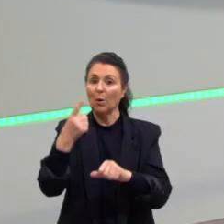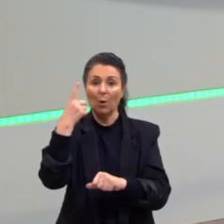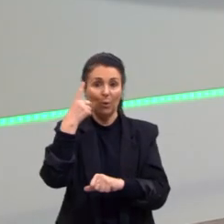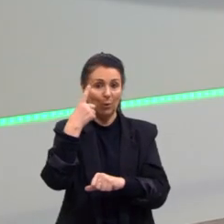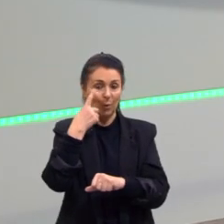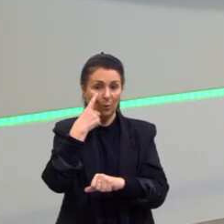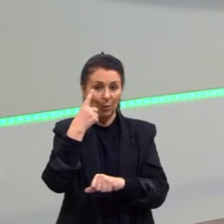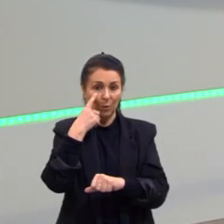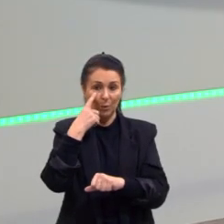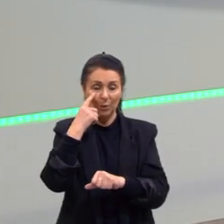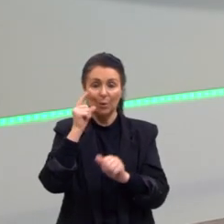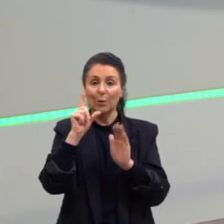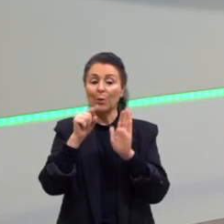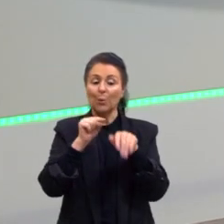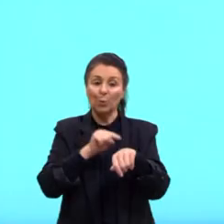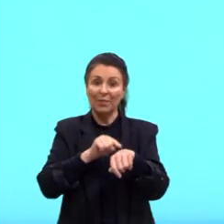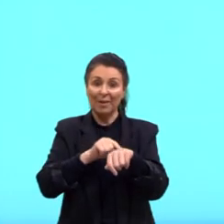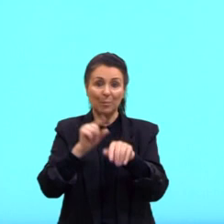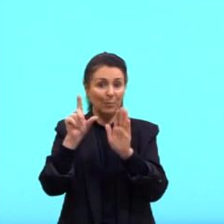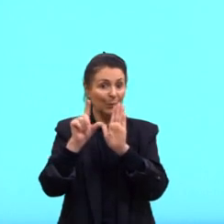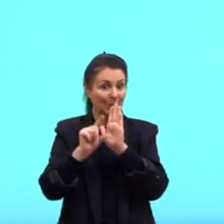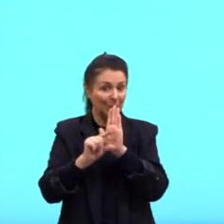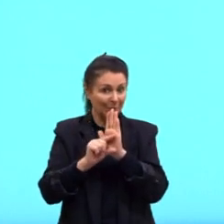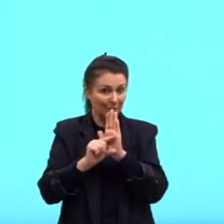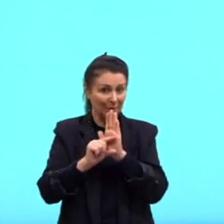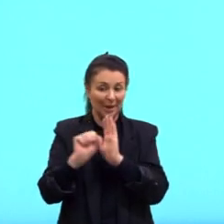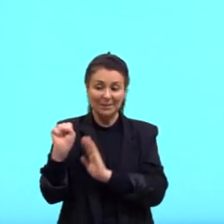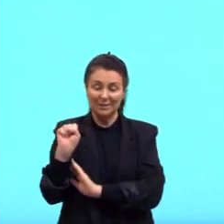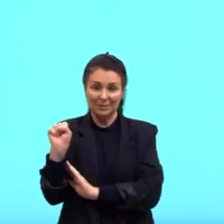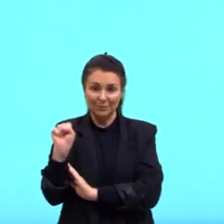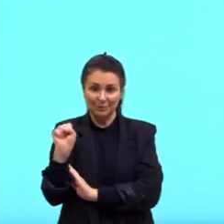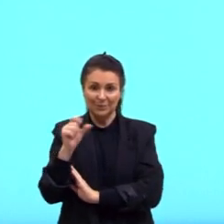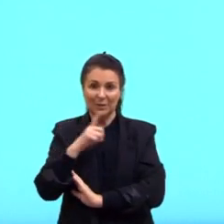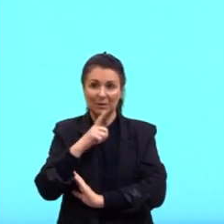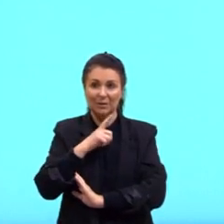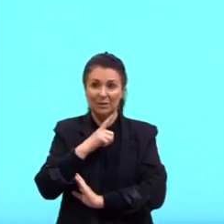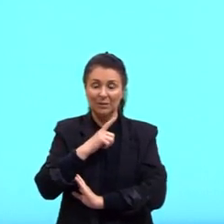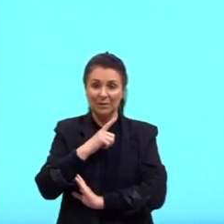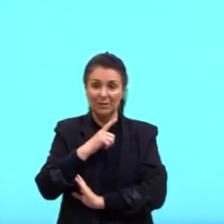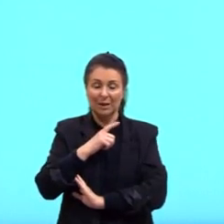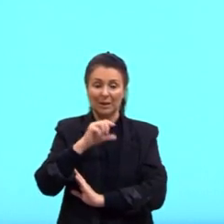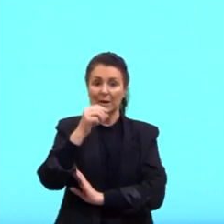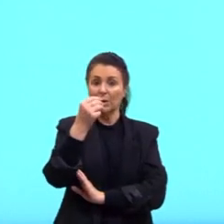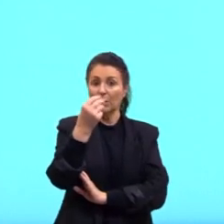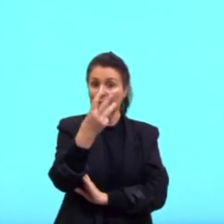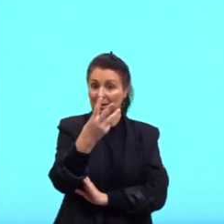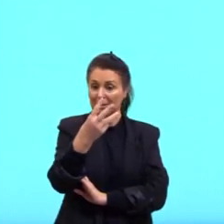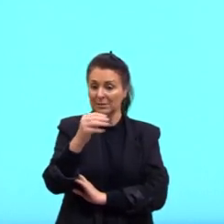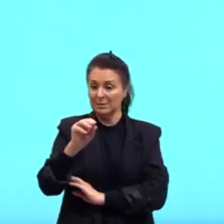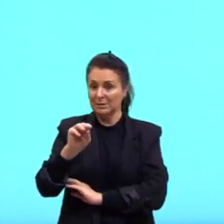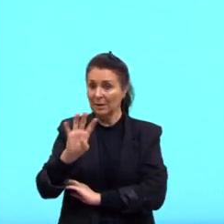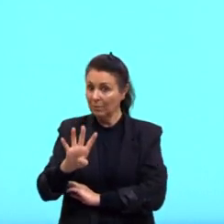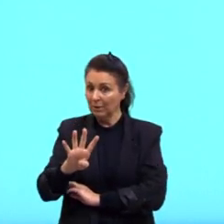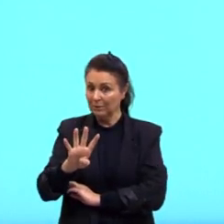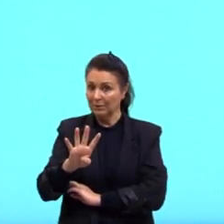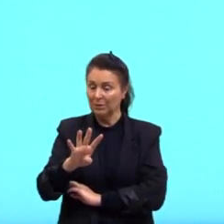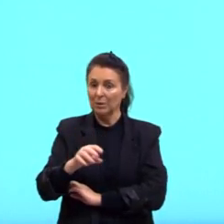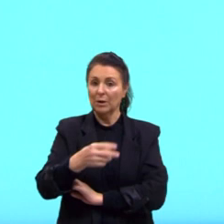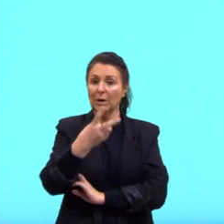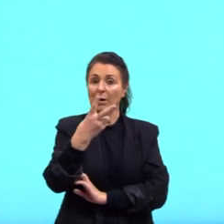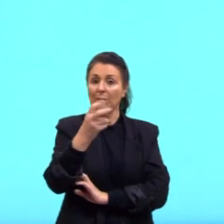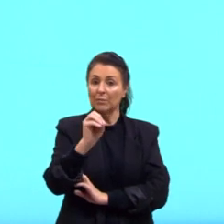consideração os menores tempo porque tá falando em segundos eu tenho a 3 entre 13 e a quatro eu voltei